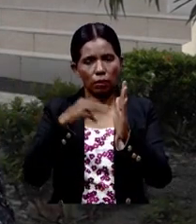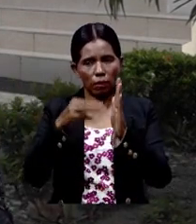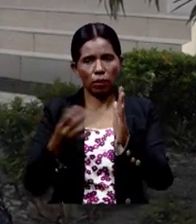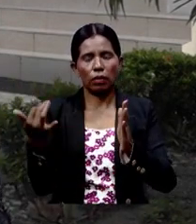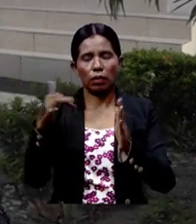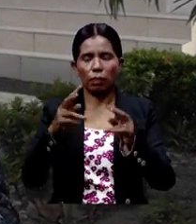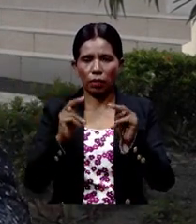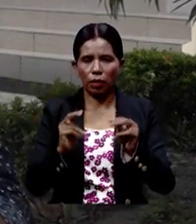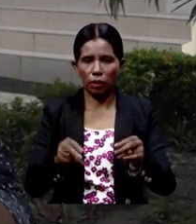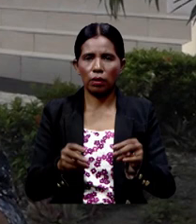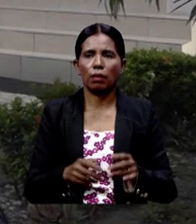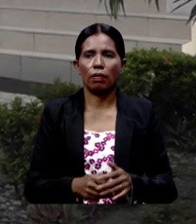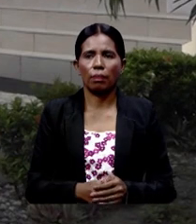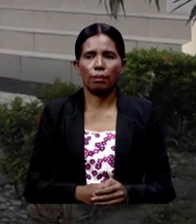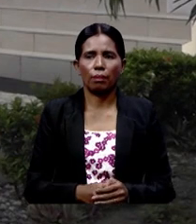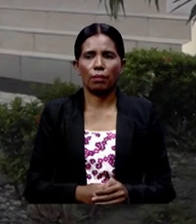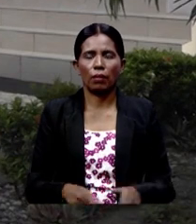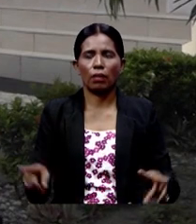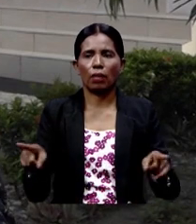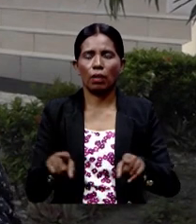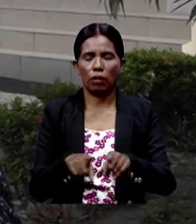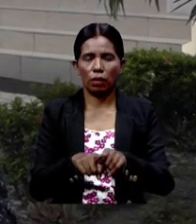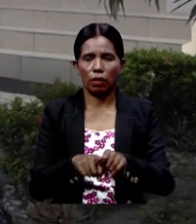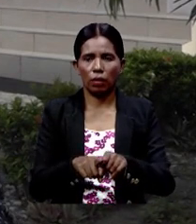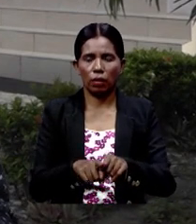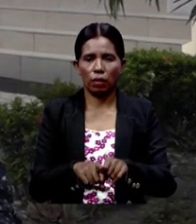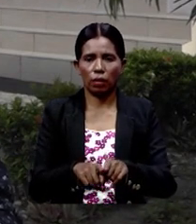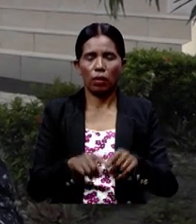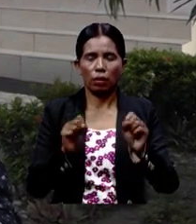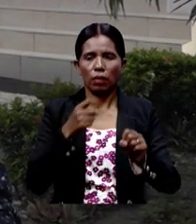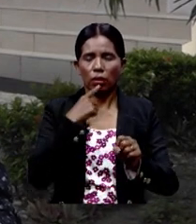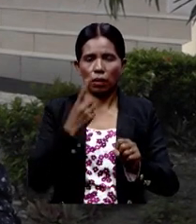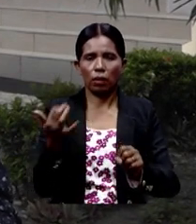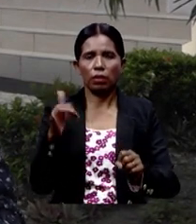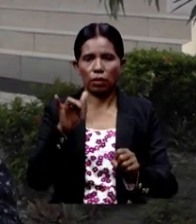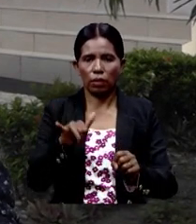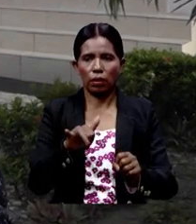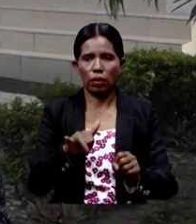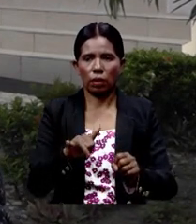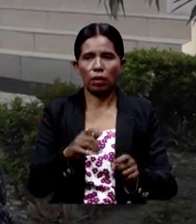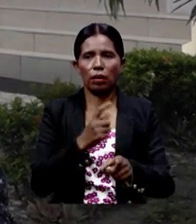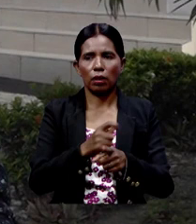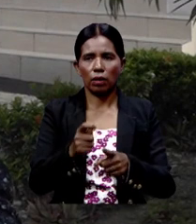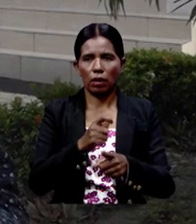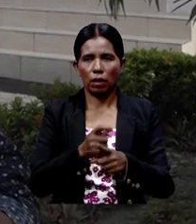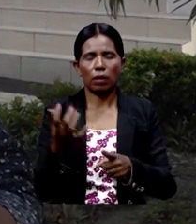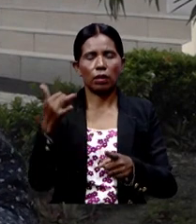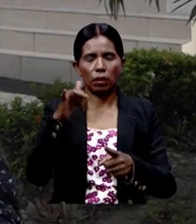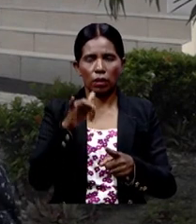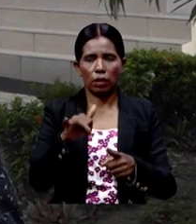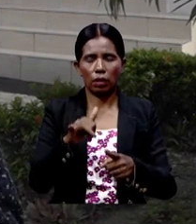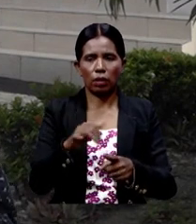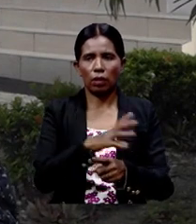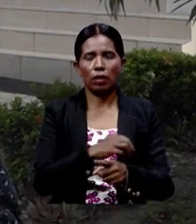Cira precisamos nessa durante né pelo dia que a Cira pratica dit ser minha